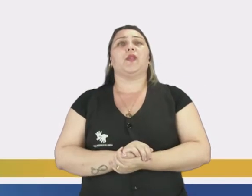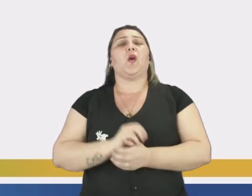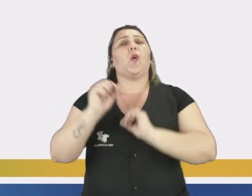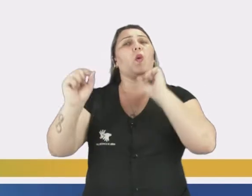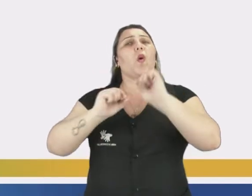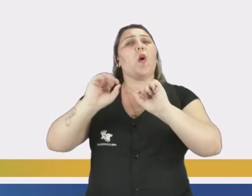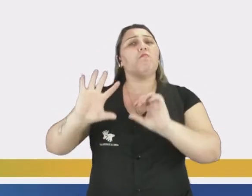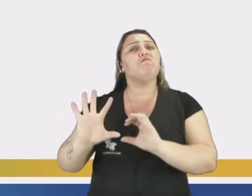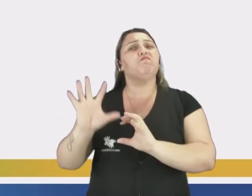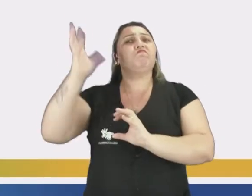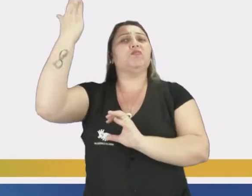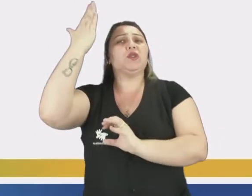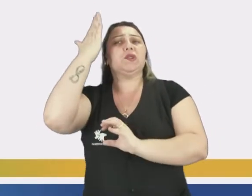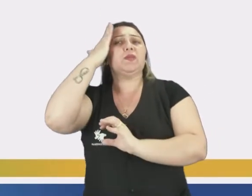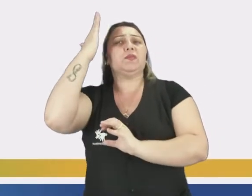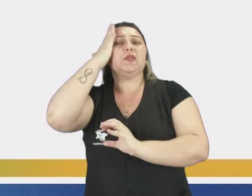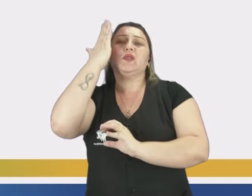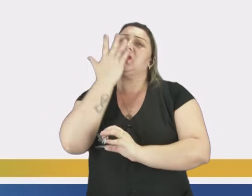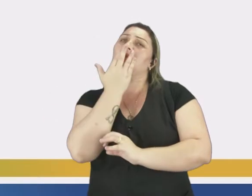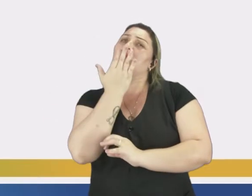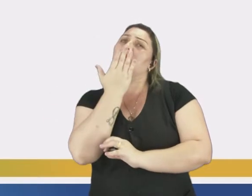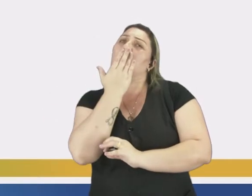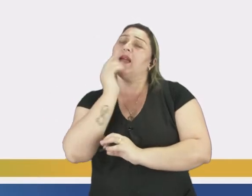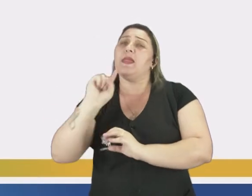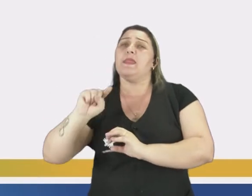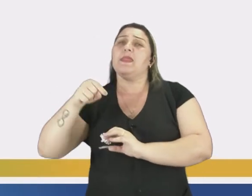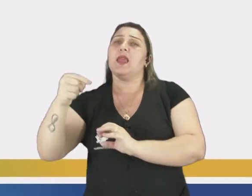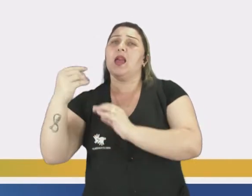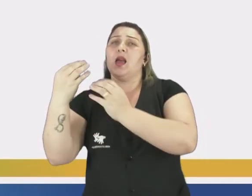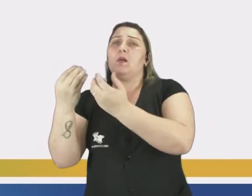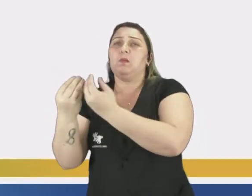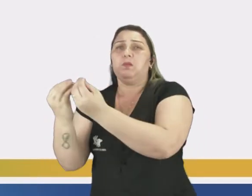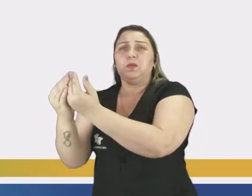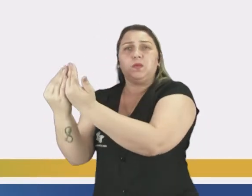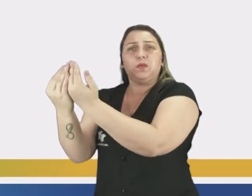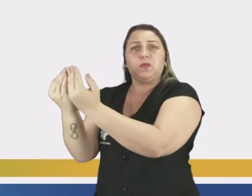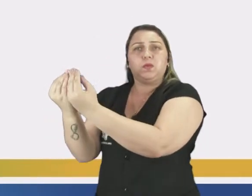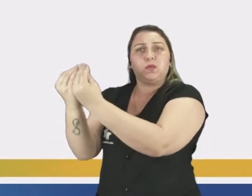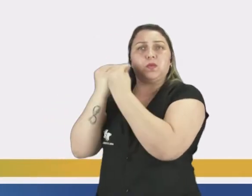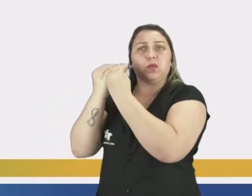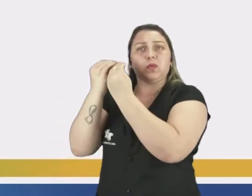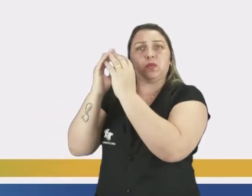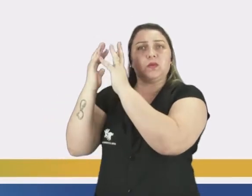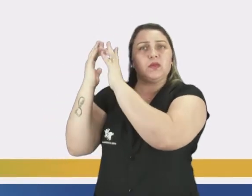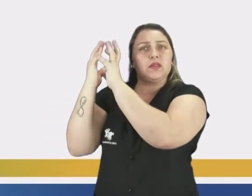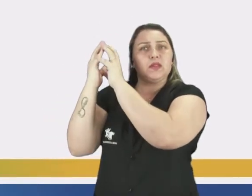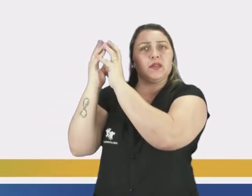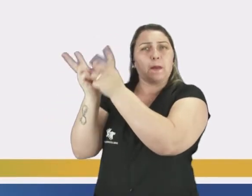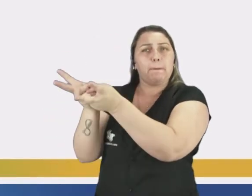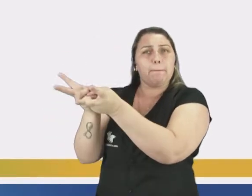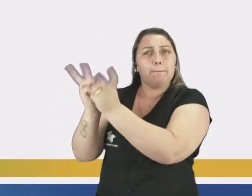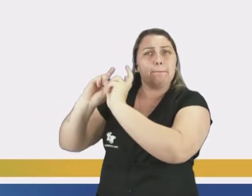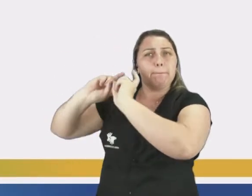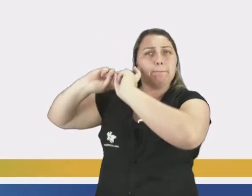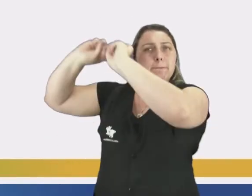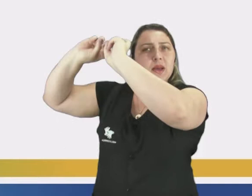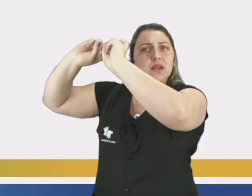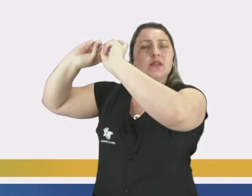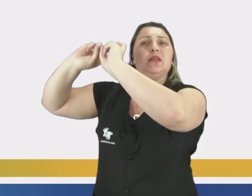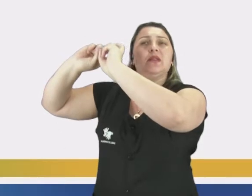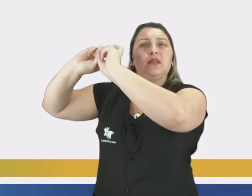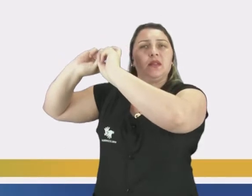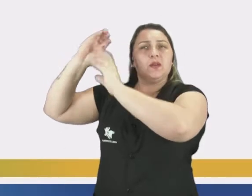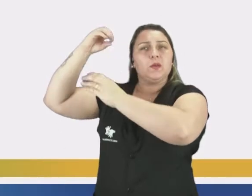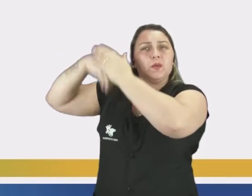Como é que ocorre, então, essa interpretação dessas cores após ser levado para o nosso cérebro? Essa percepção que entrou através